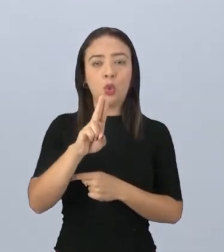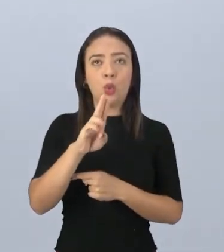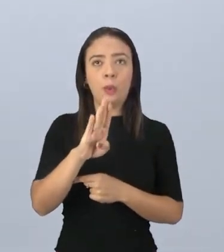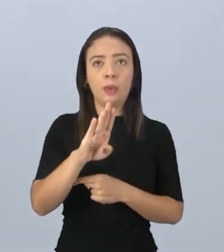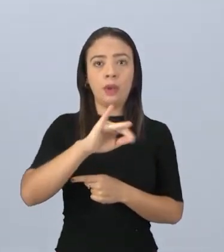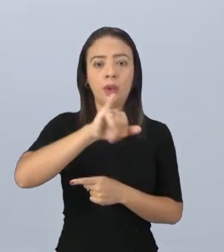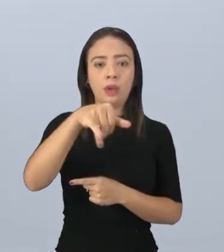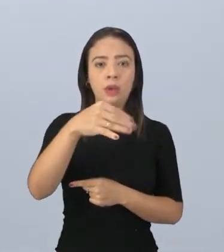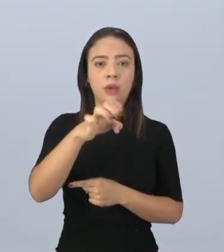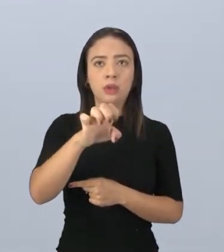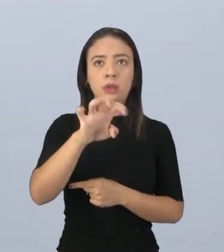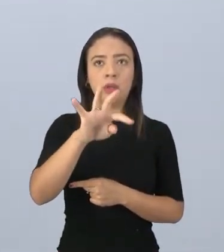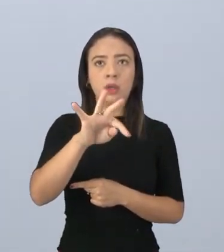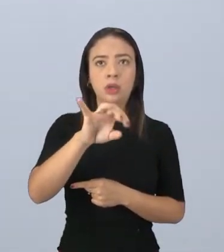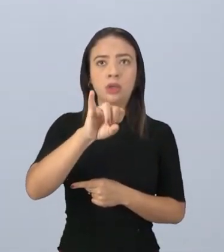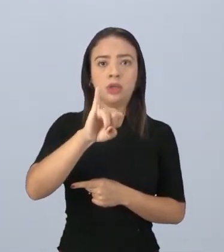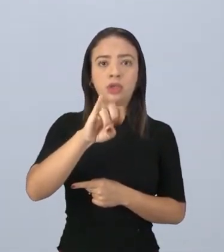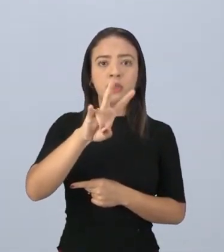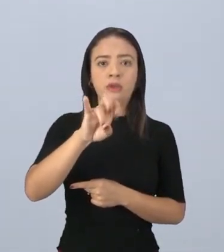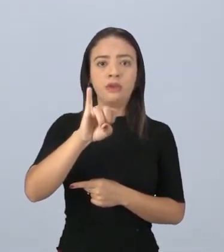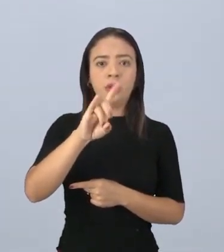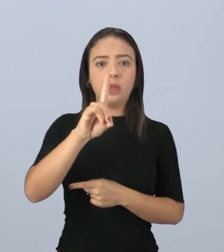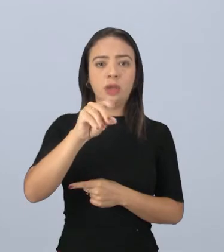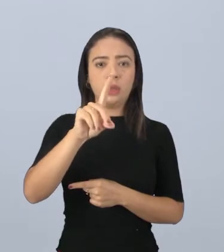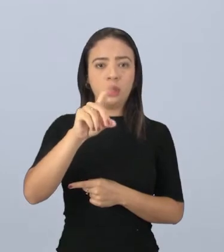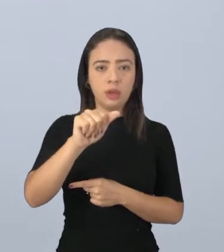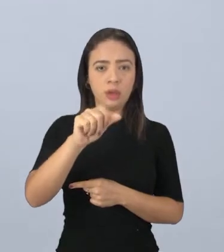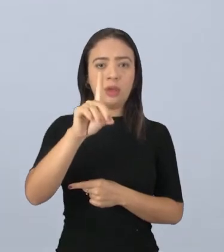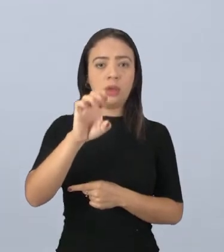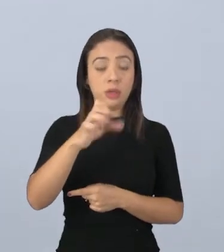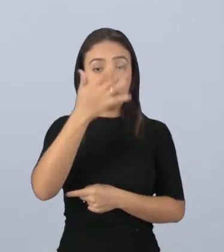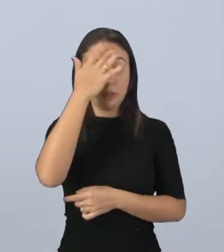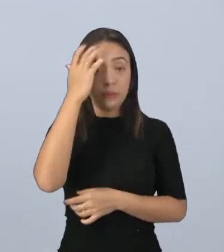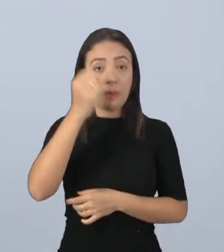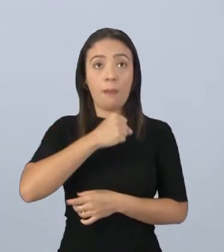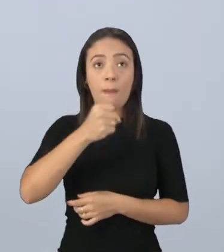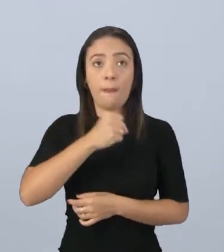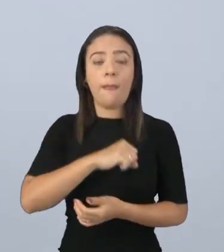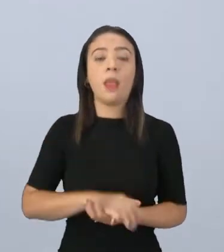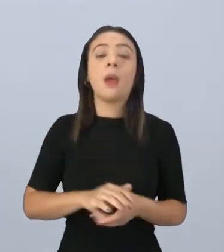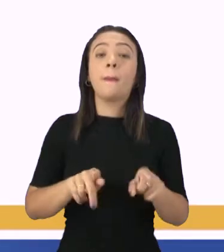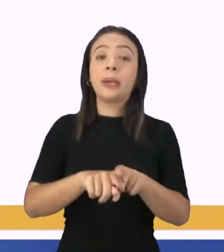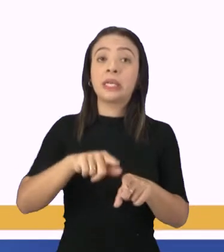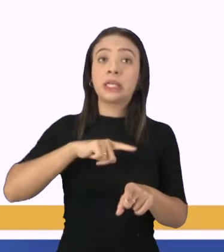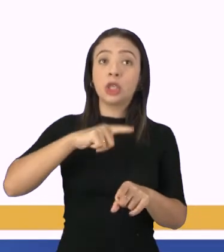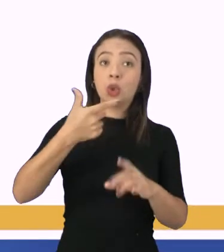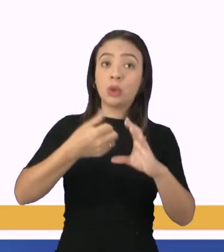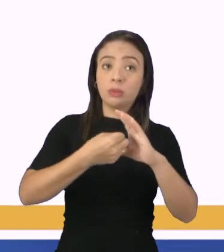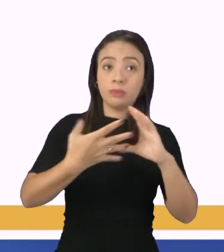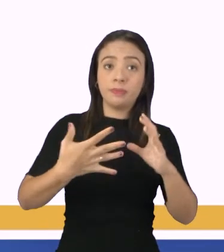coloca reflexões sobre aquilo que ele está falando. Observe outra característica.